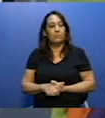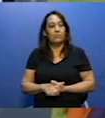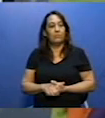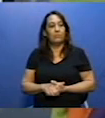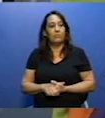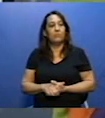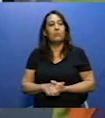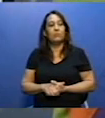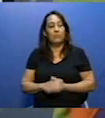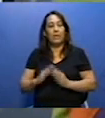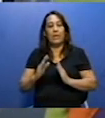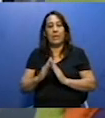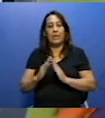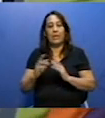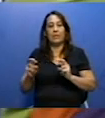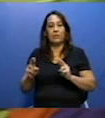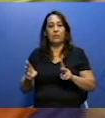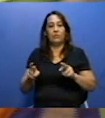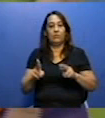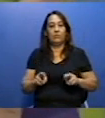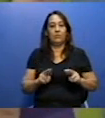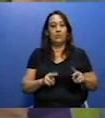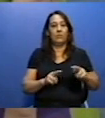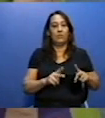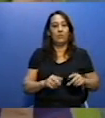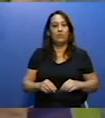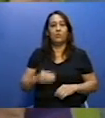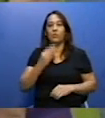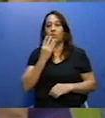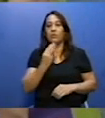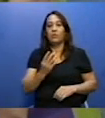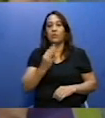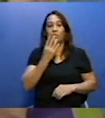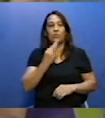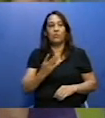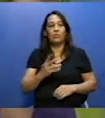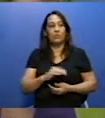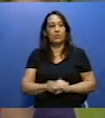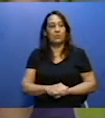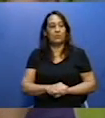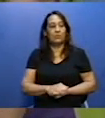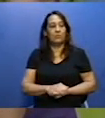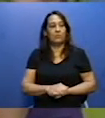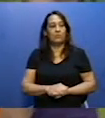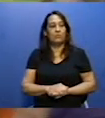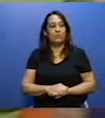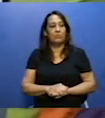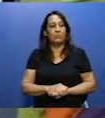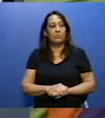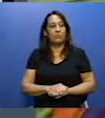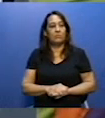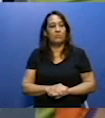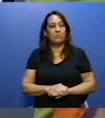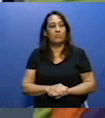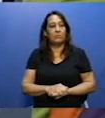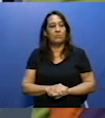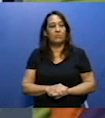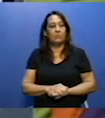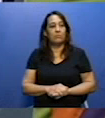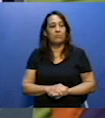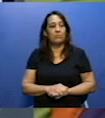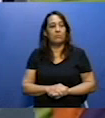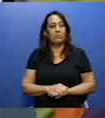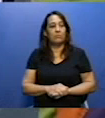é a casa. Então, ó, casa, casa, E casa? Aqui também